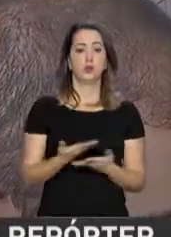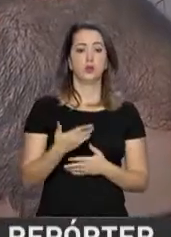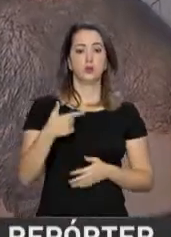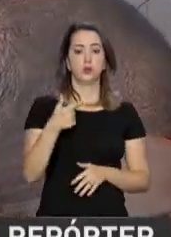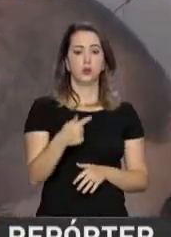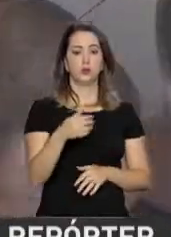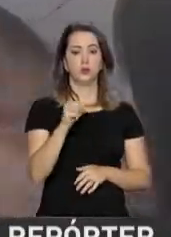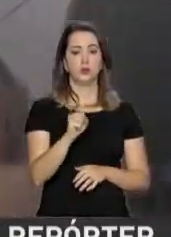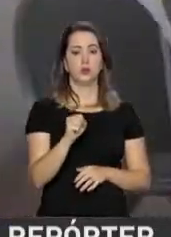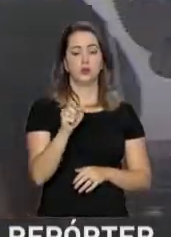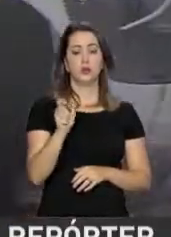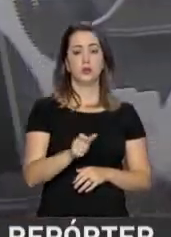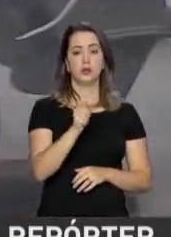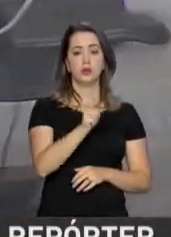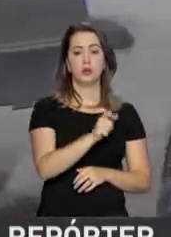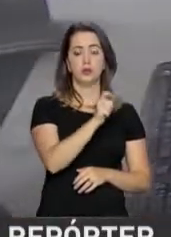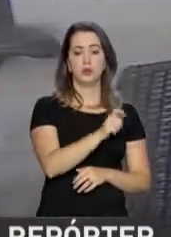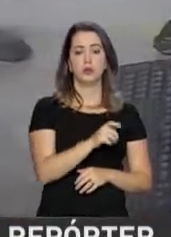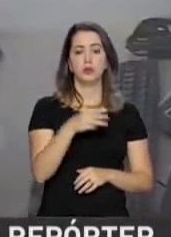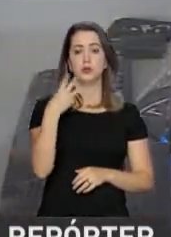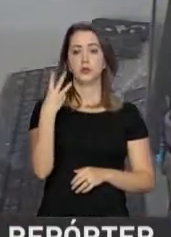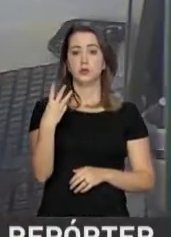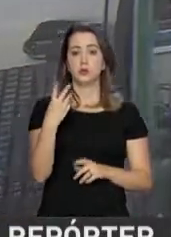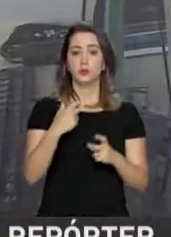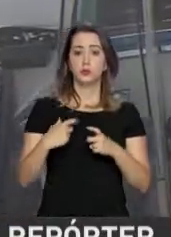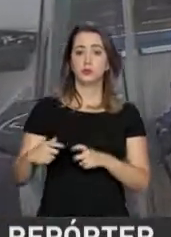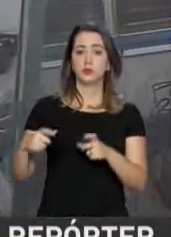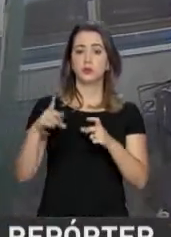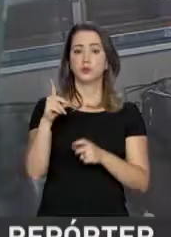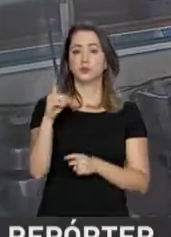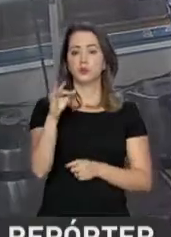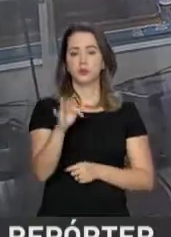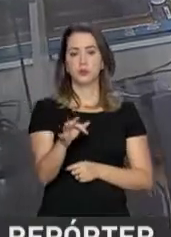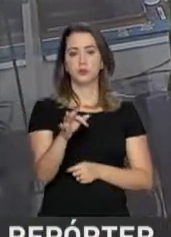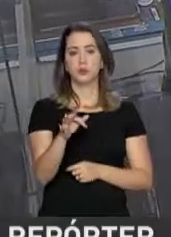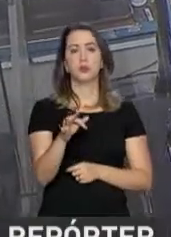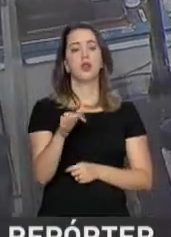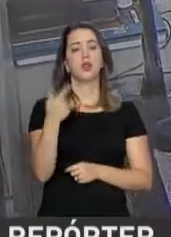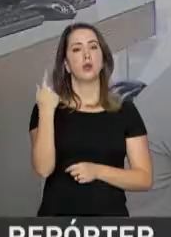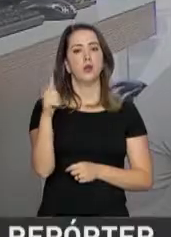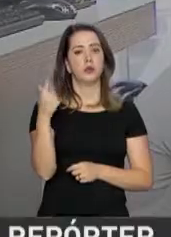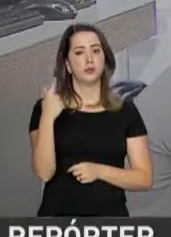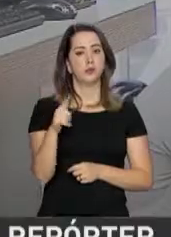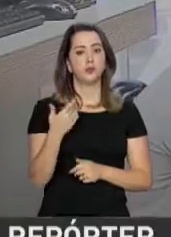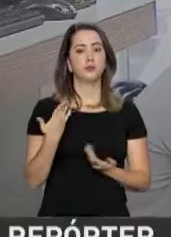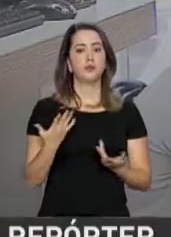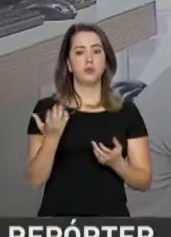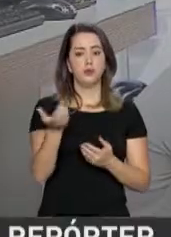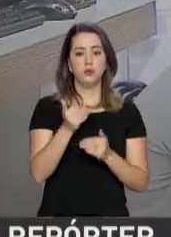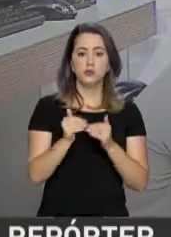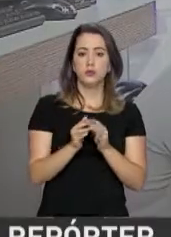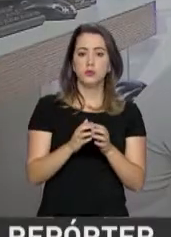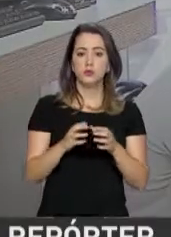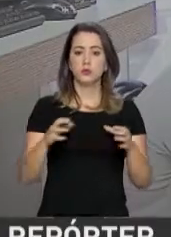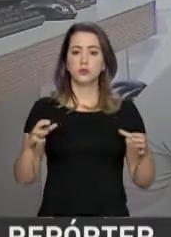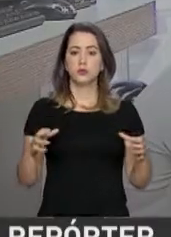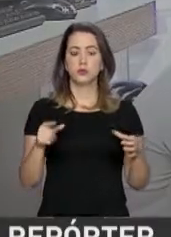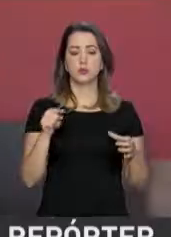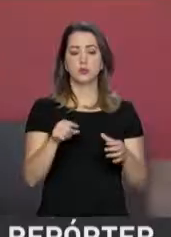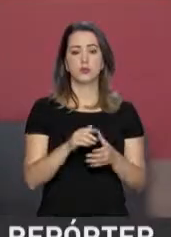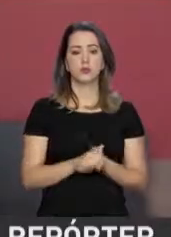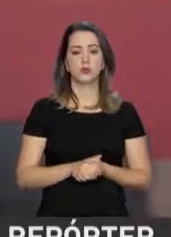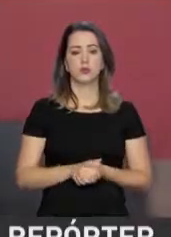78 empregados em três unidades no distrito federal e em goiás e quer expandir mais o negócio